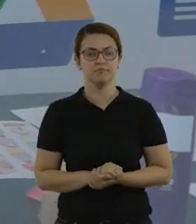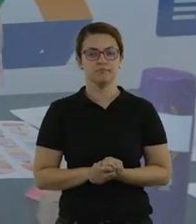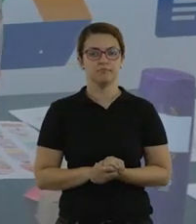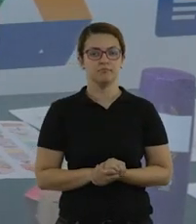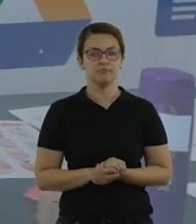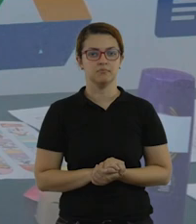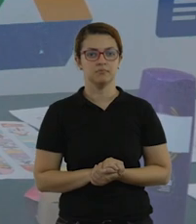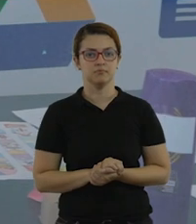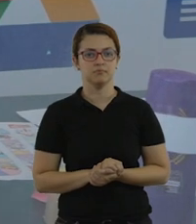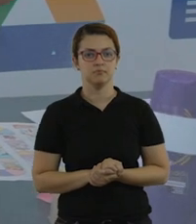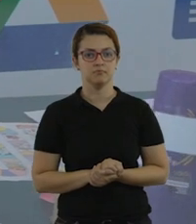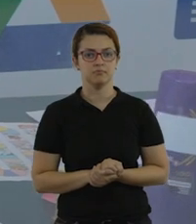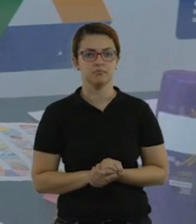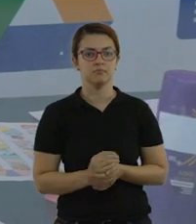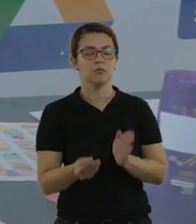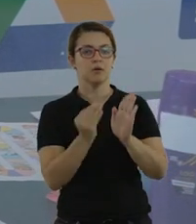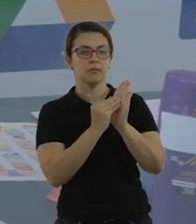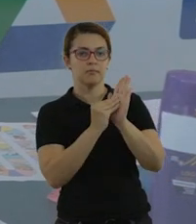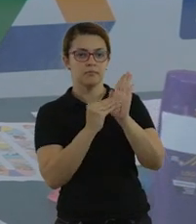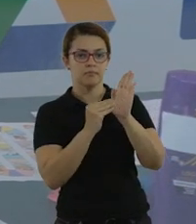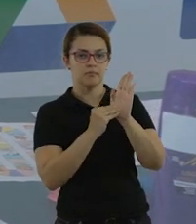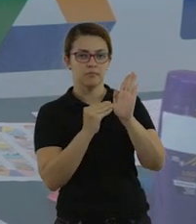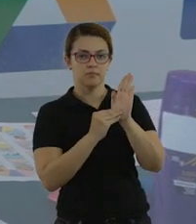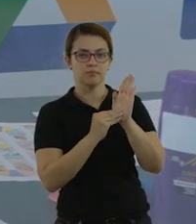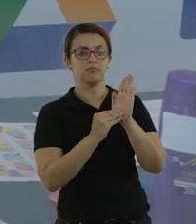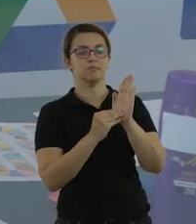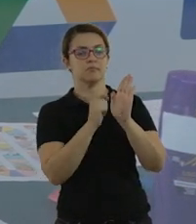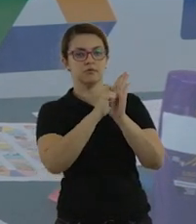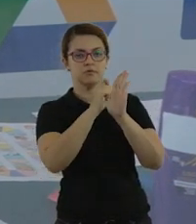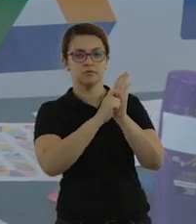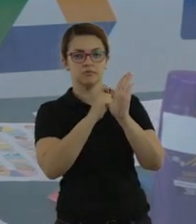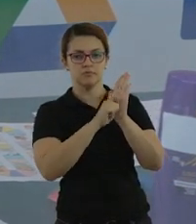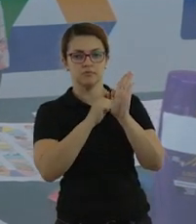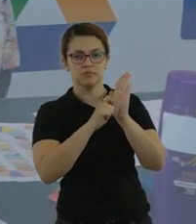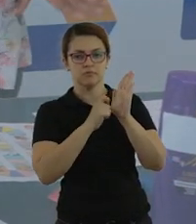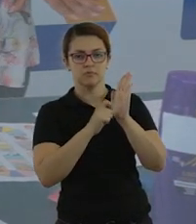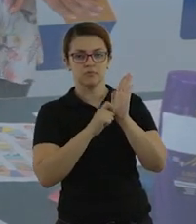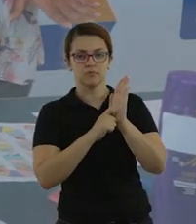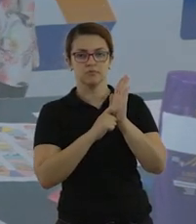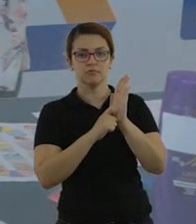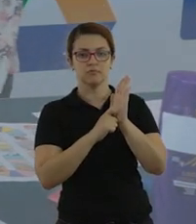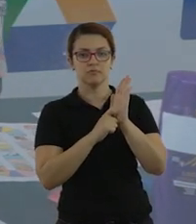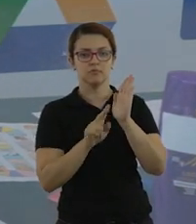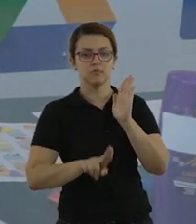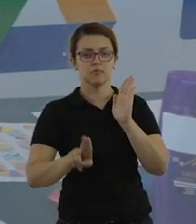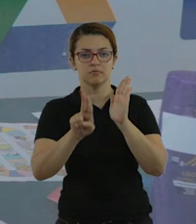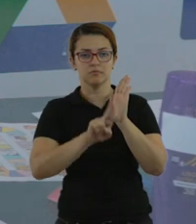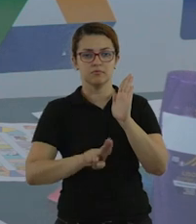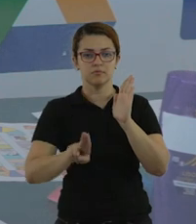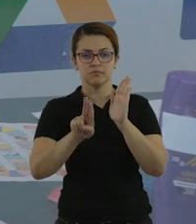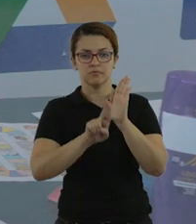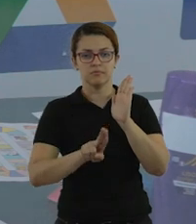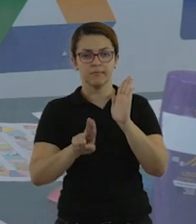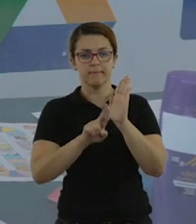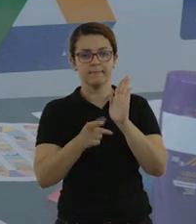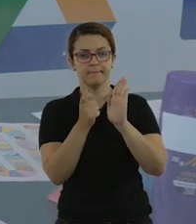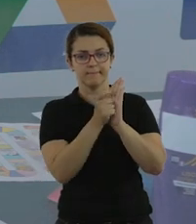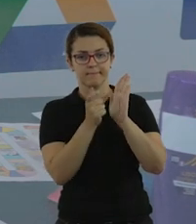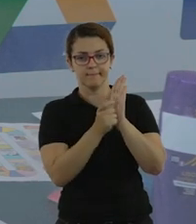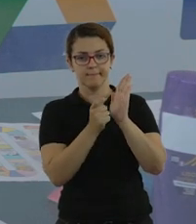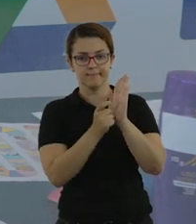Logo depois, escreva por extenso os números que você encontrou. Então, escrever os números por extenso é quando eu escrevo os números